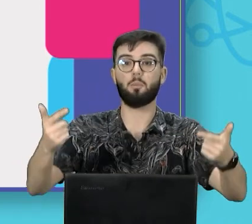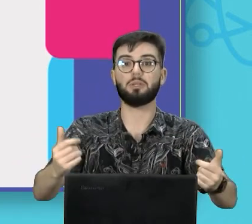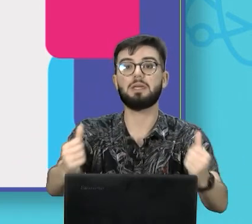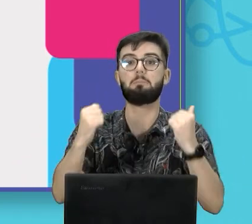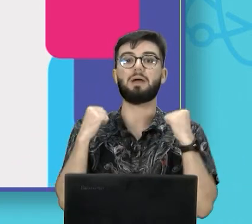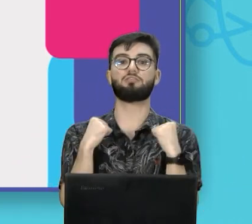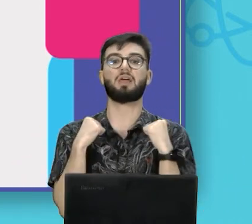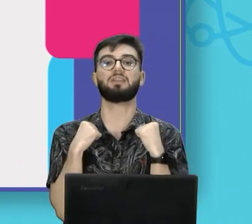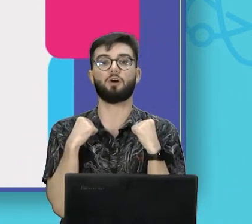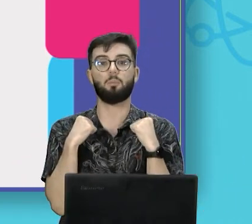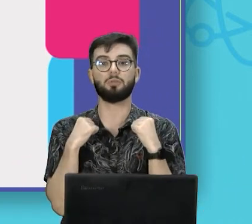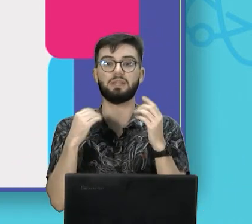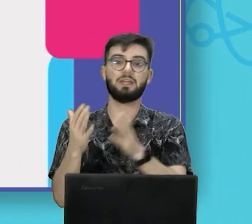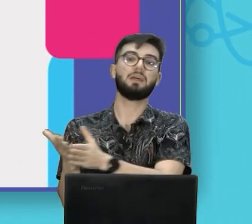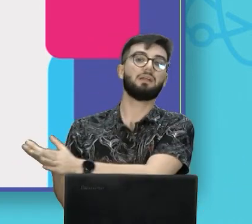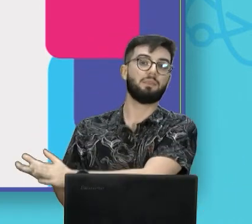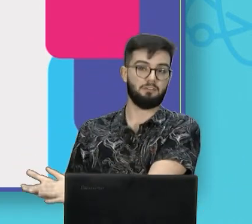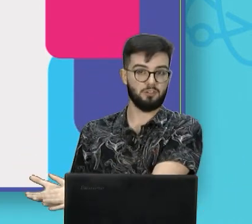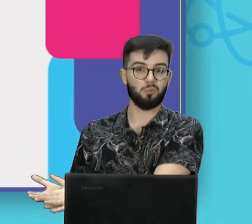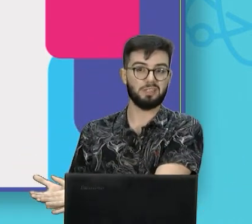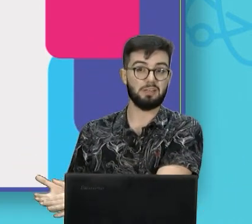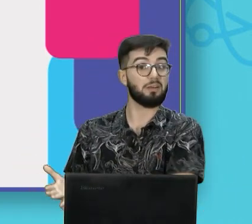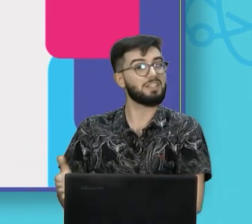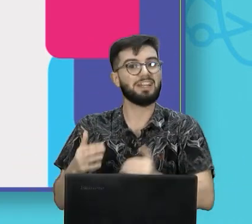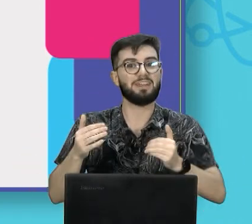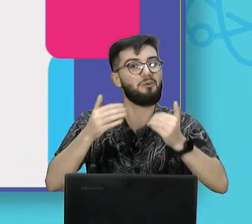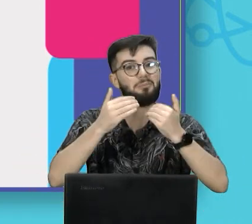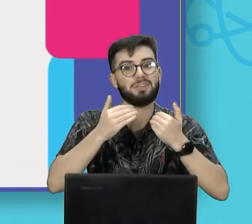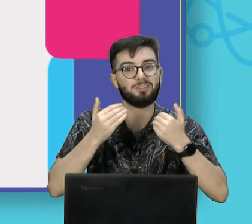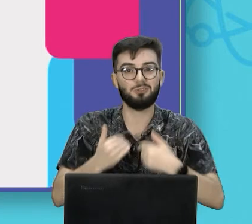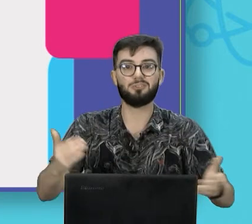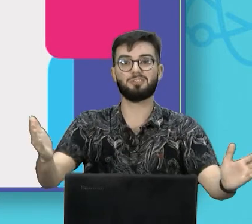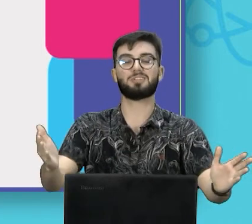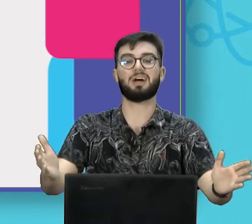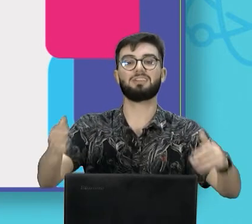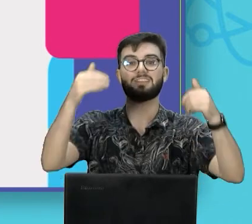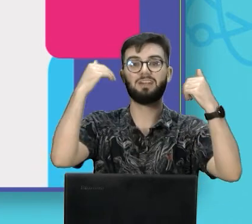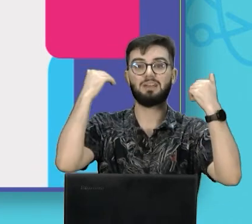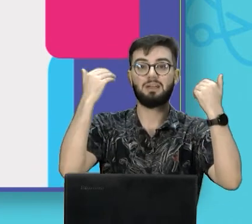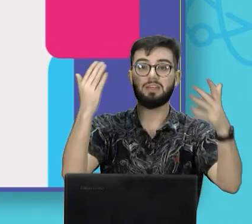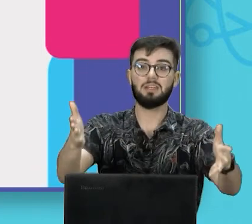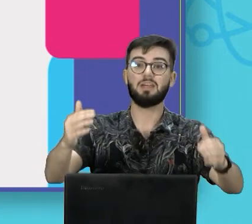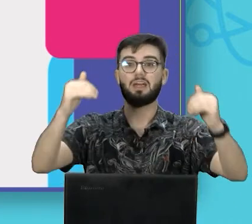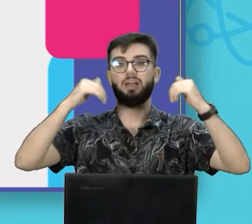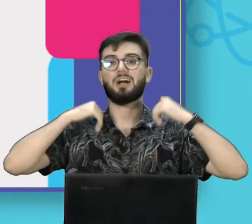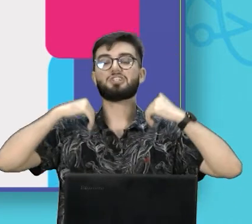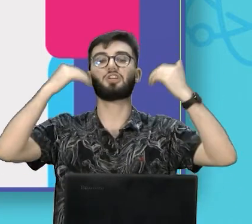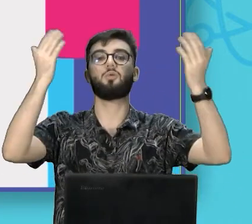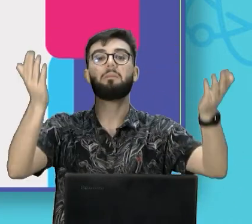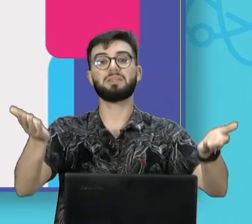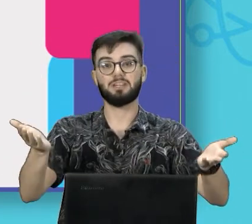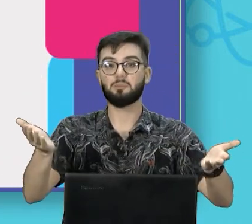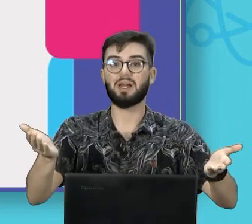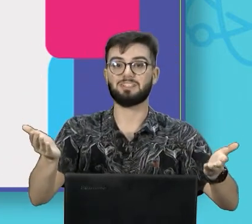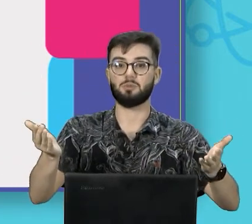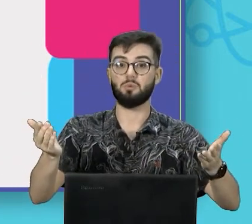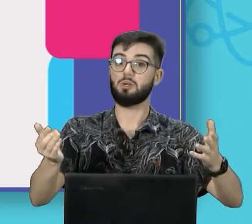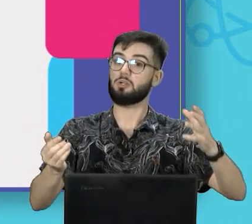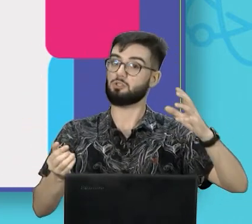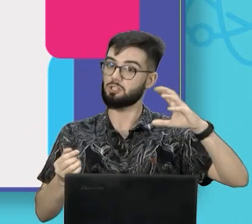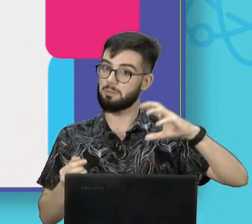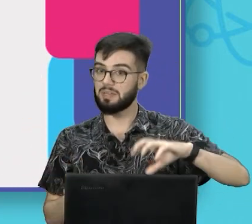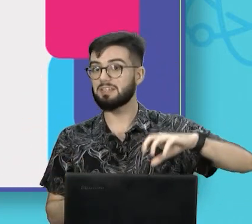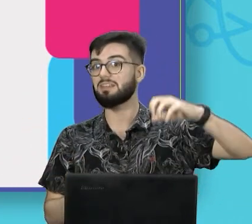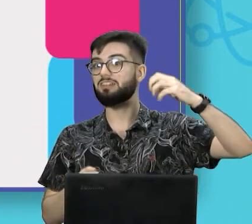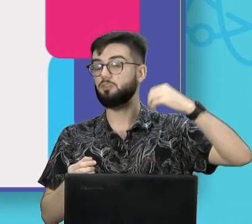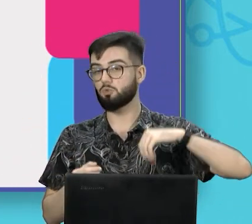dele centralizar o poder e personalizar o poder na figura dele mas ele é que tem igual a bandeira de todos os estados e as teu a bandeira do Brasil